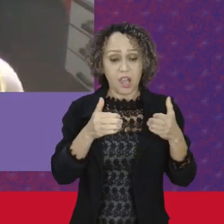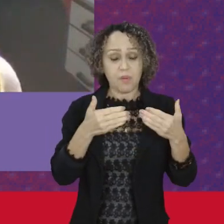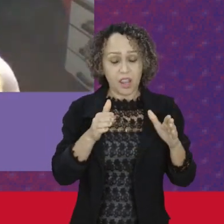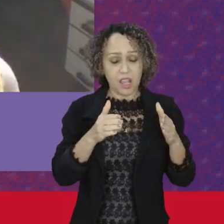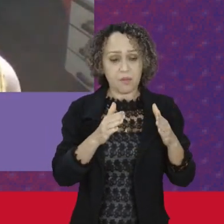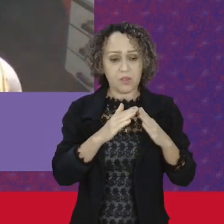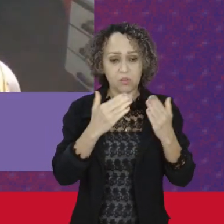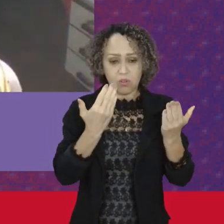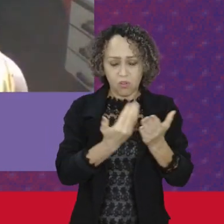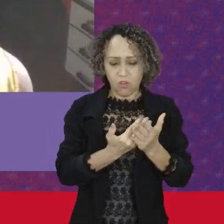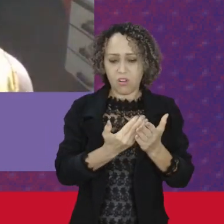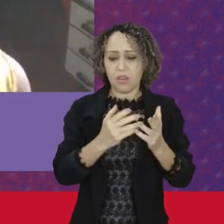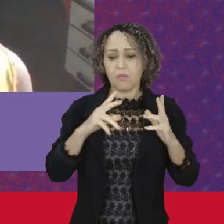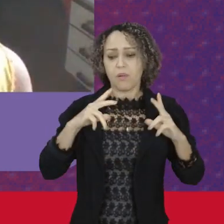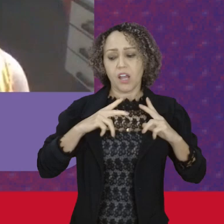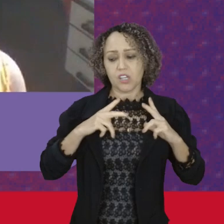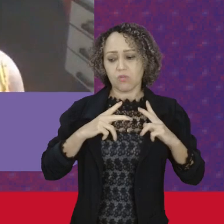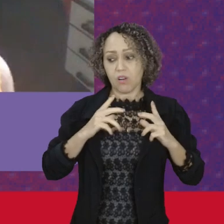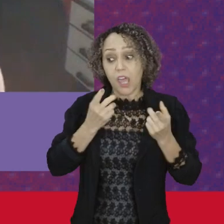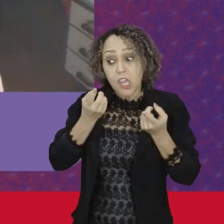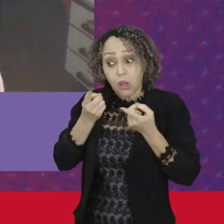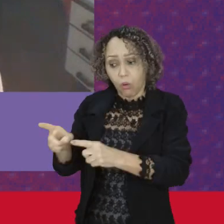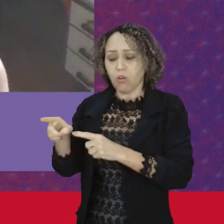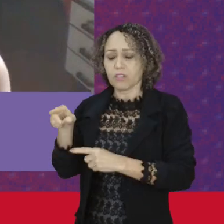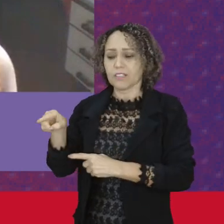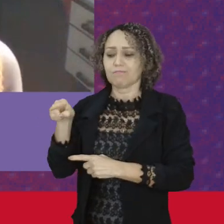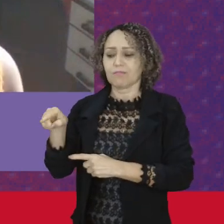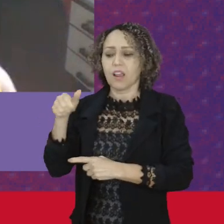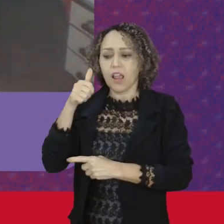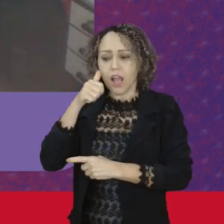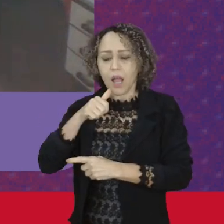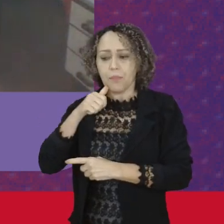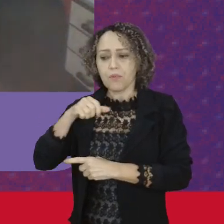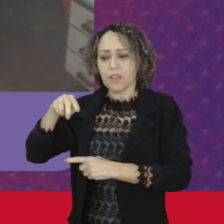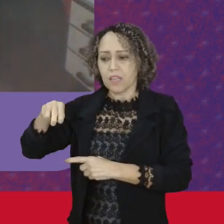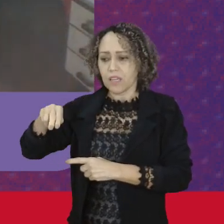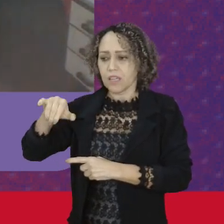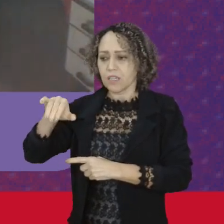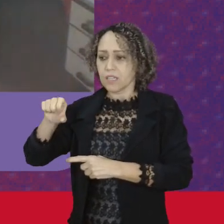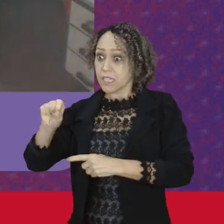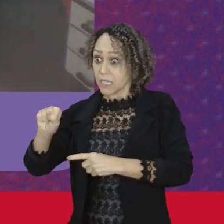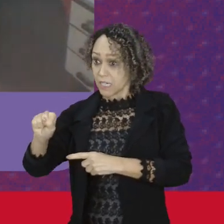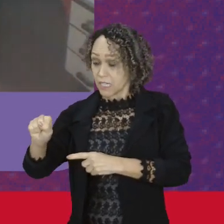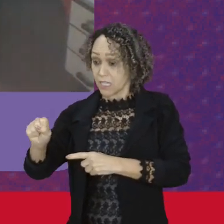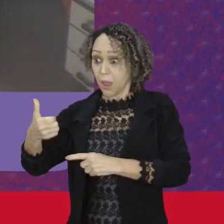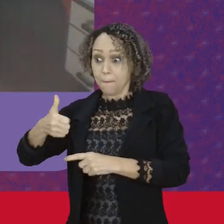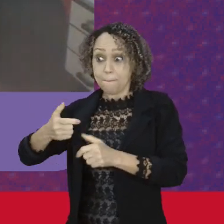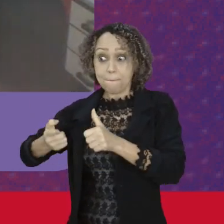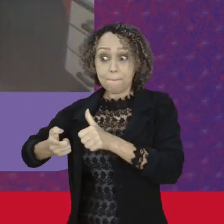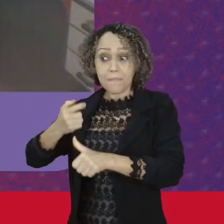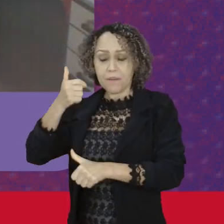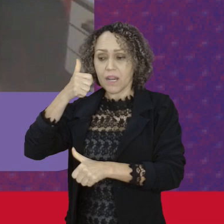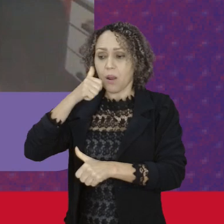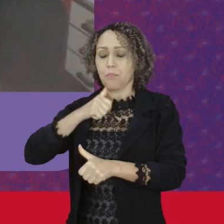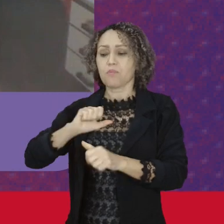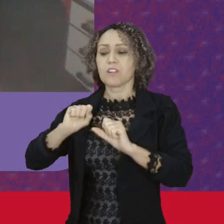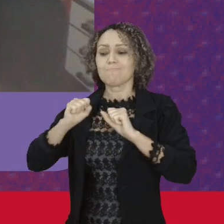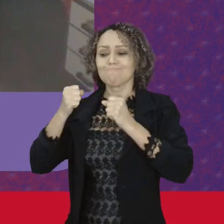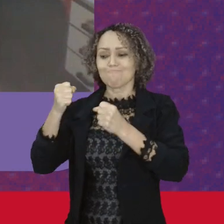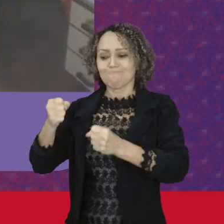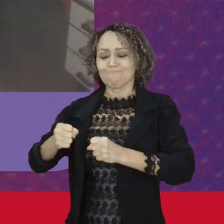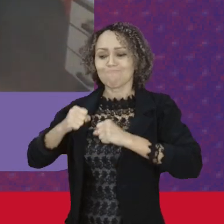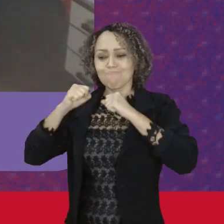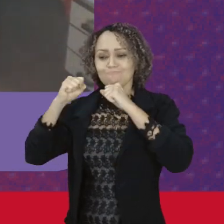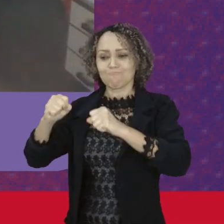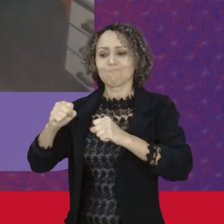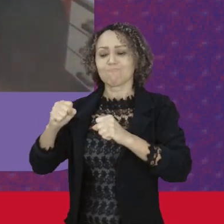Sul ela nem conseguiu se manter, mas no Rio de Janeiro foi um momento, teve um tempo maior, mas mesmo assim